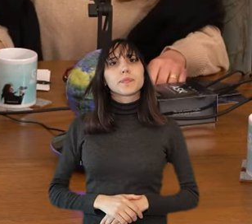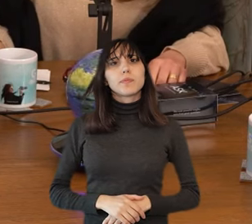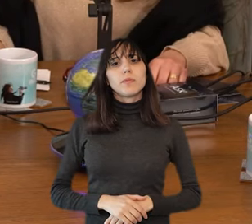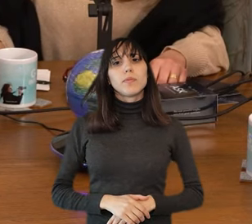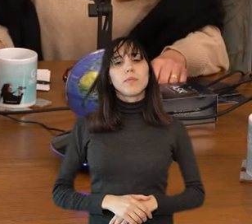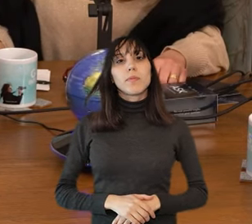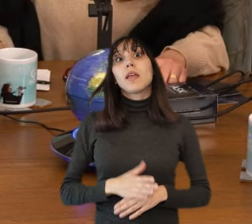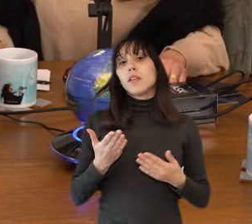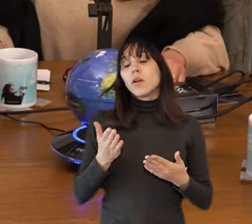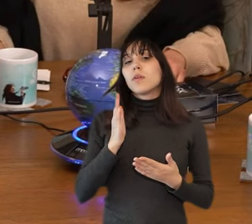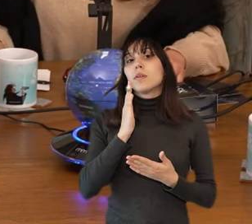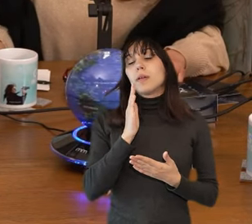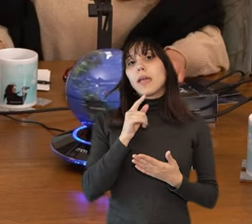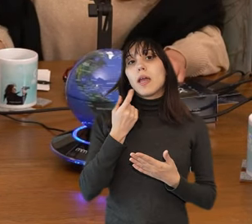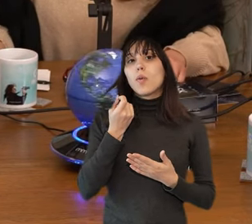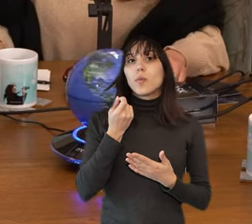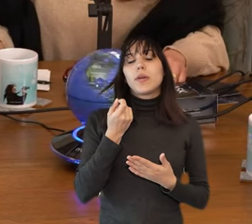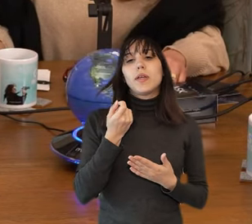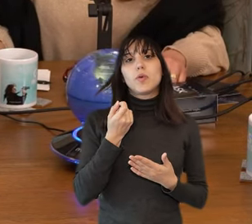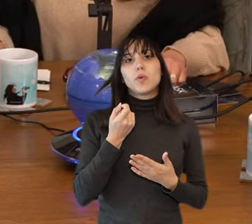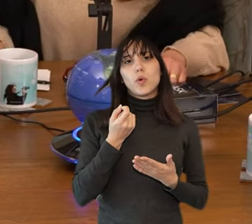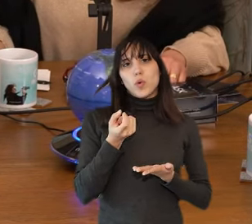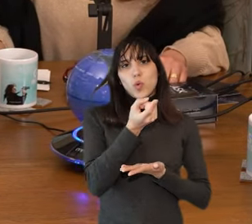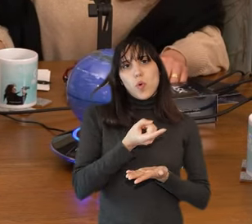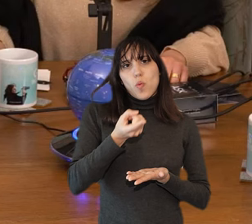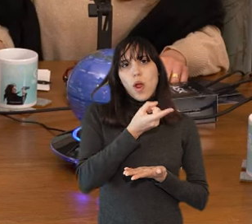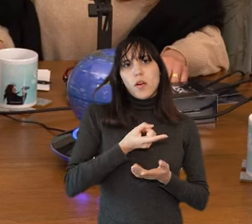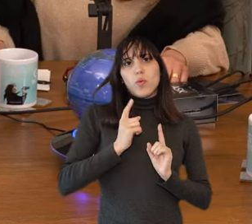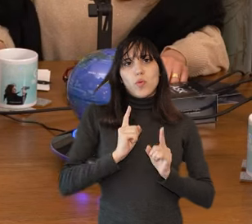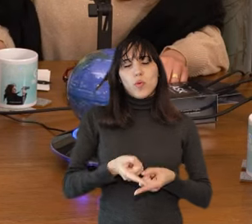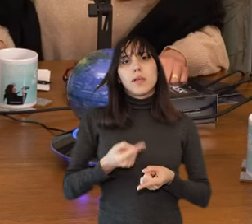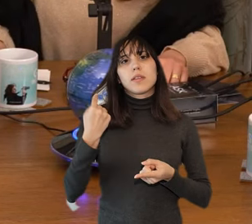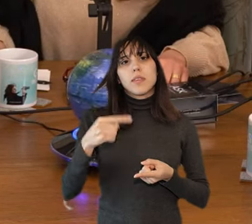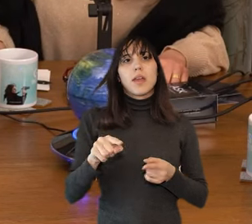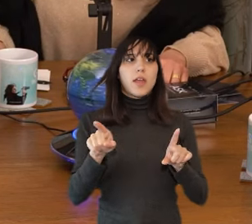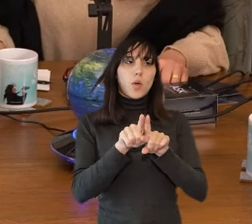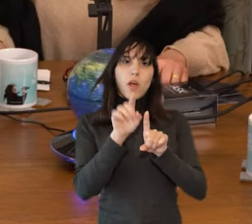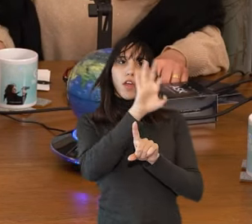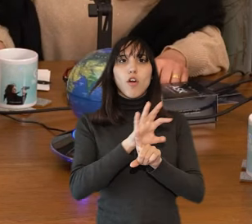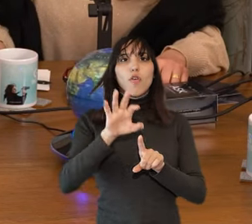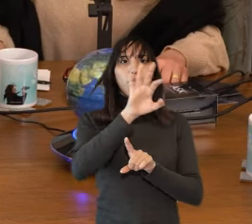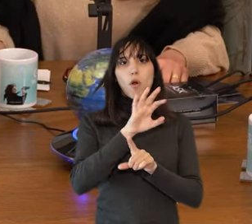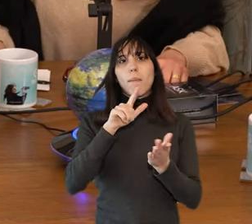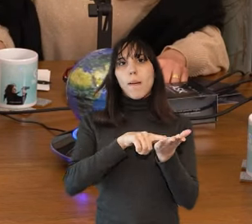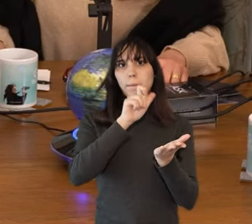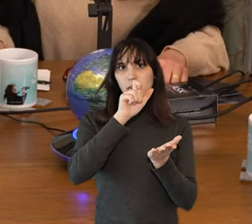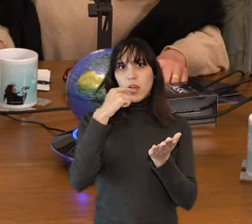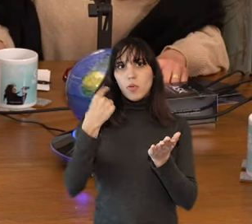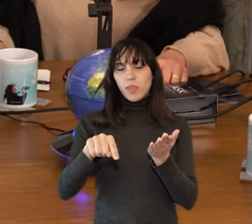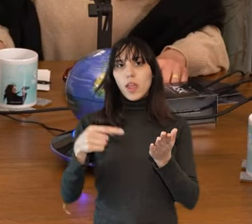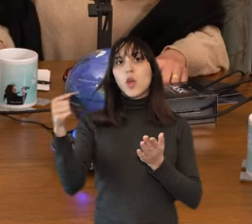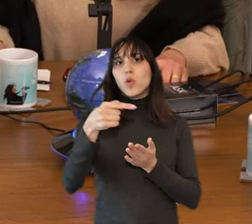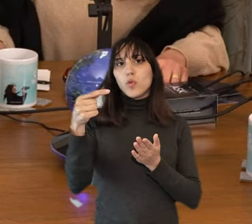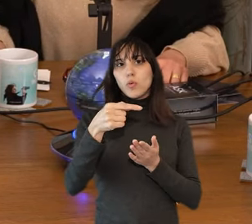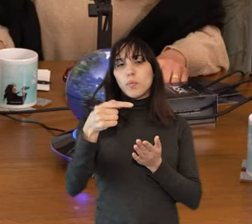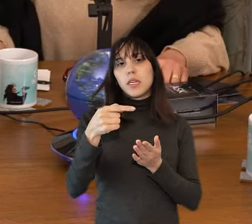requisitos funciona este a partir do nono ano funciona com o sistema de créditos não é um sistema americano em que os alunos comprem no mínimo